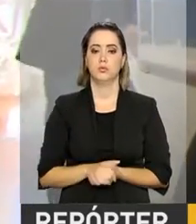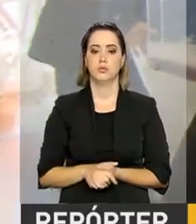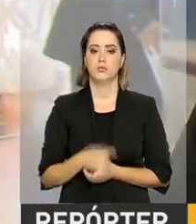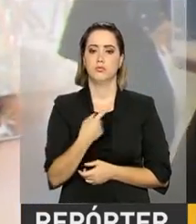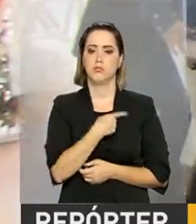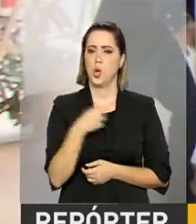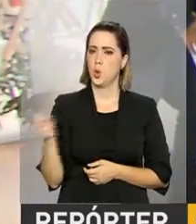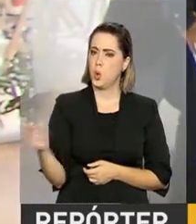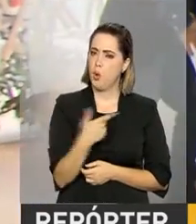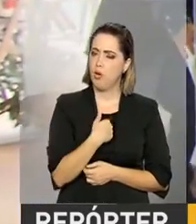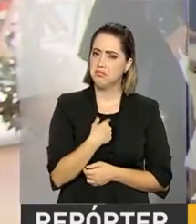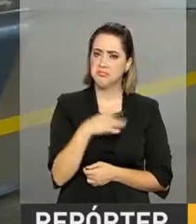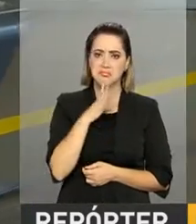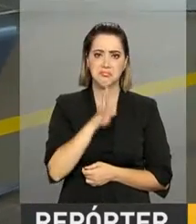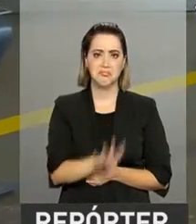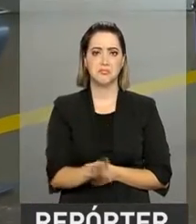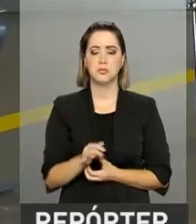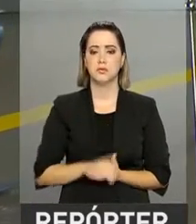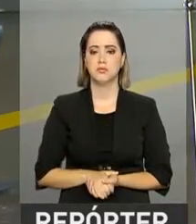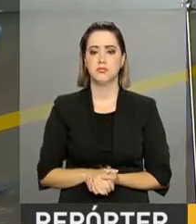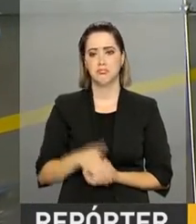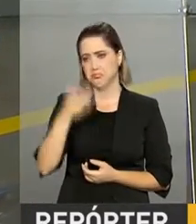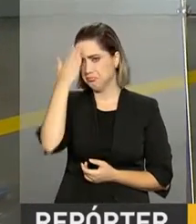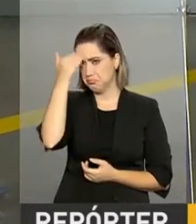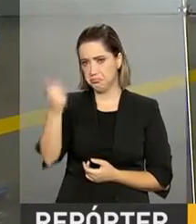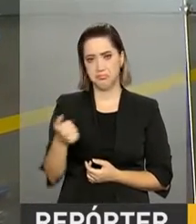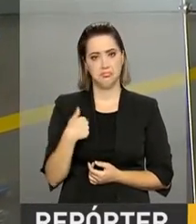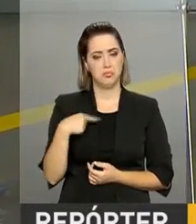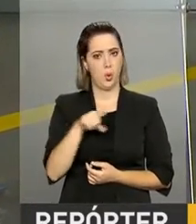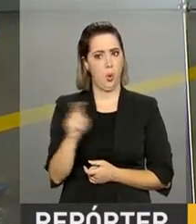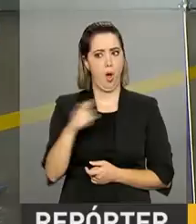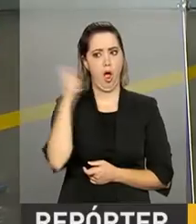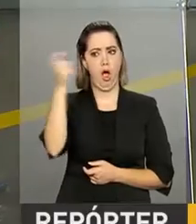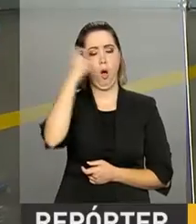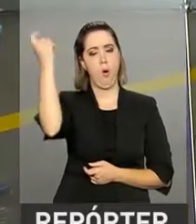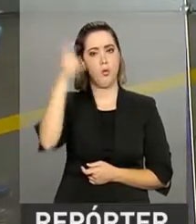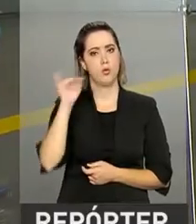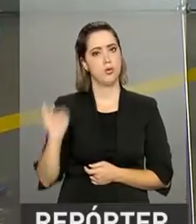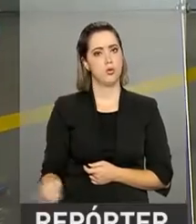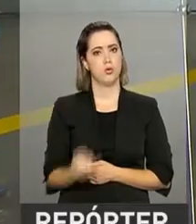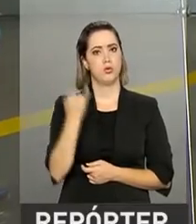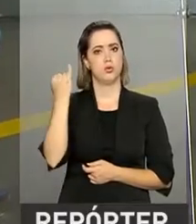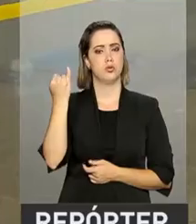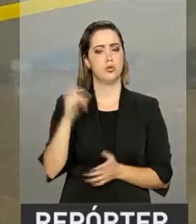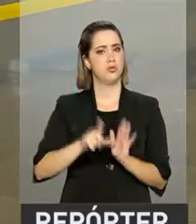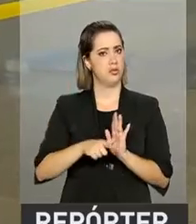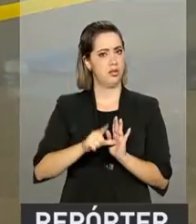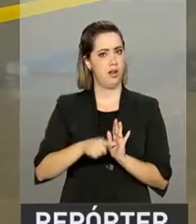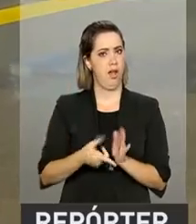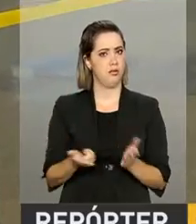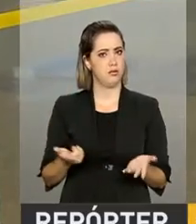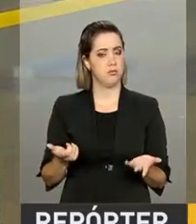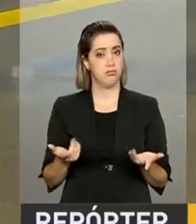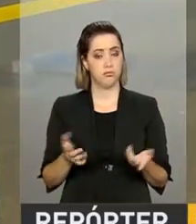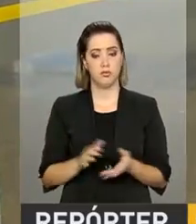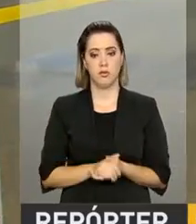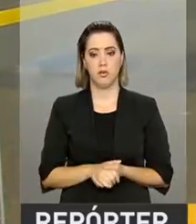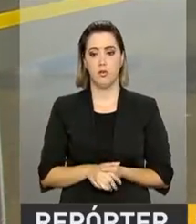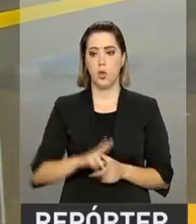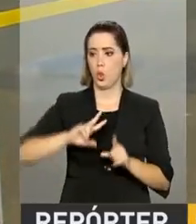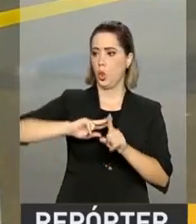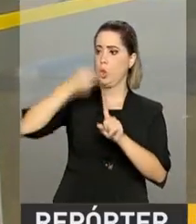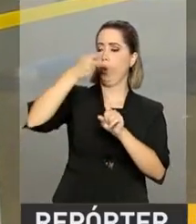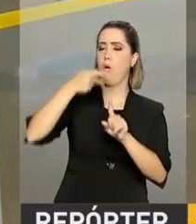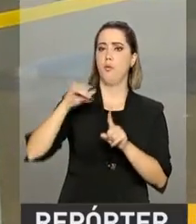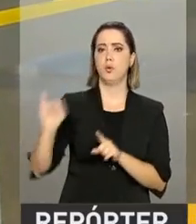novidade para mim, nunca me passaram isso. Eu não sabia que seria assim tão alto o juro que seria cobrado pelo tempo de atraso. Cobraram quase o dobro